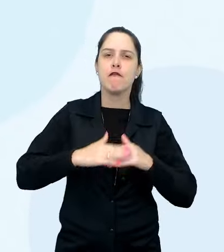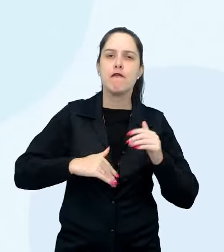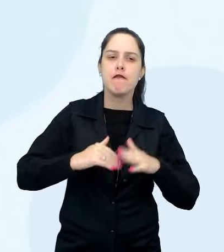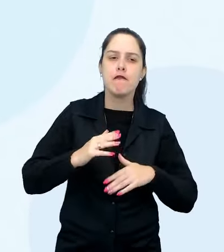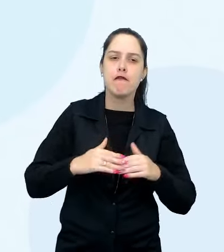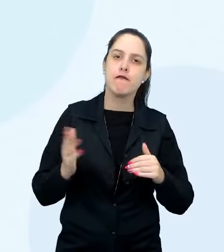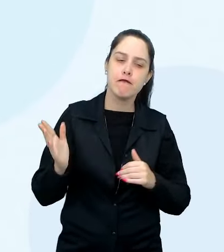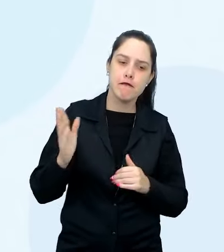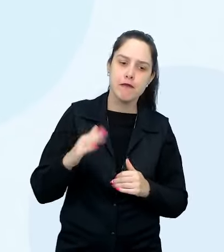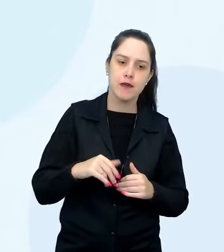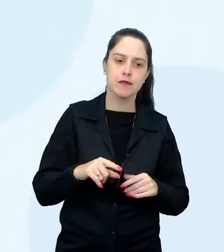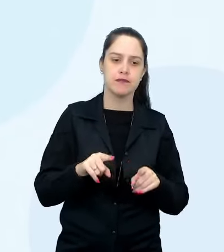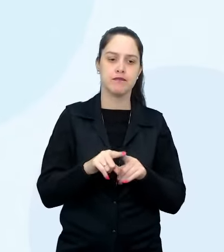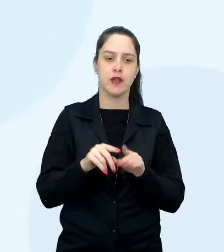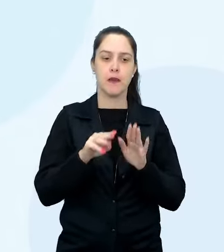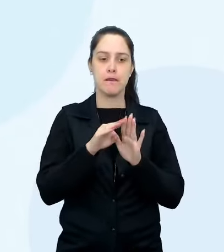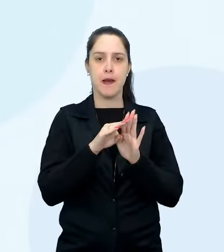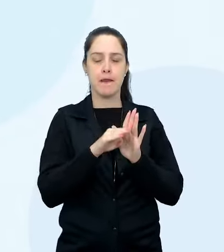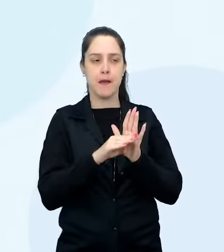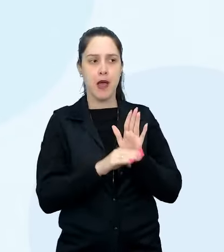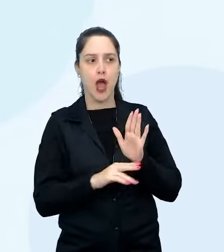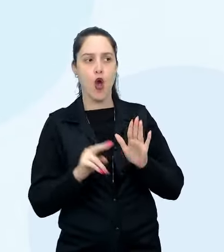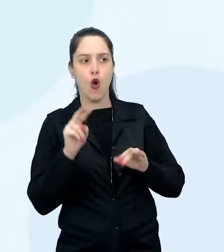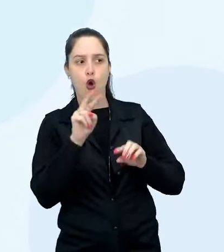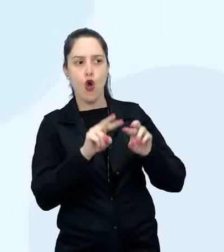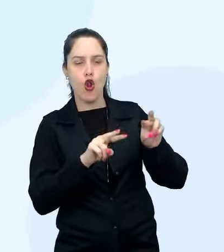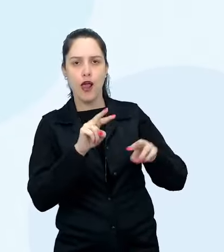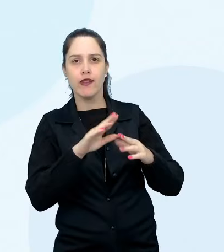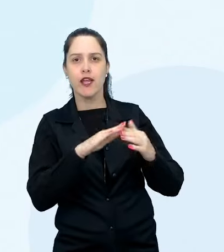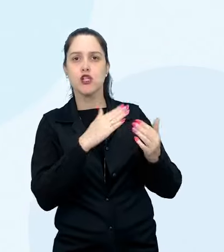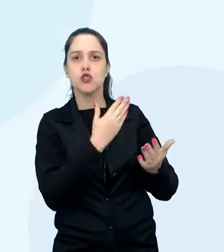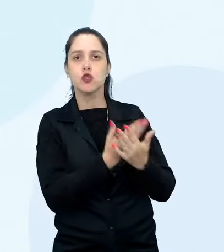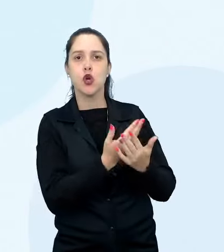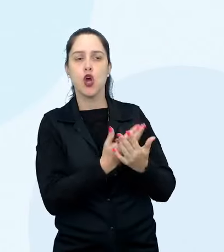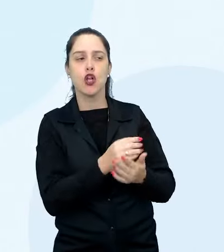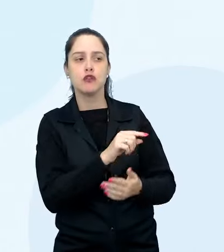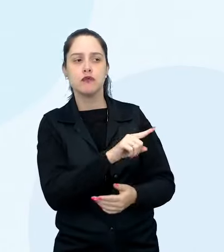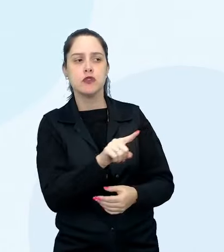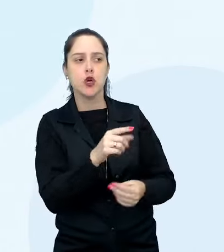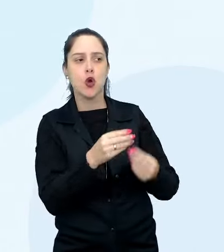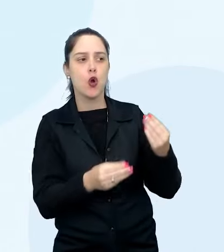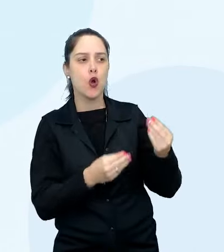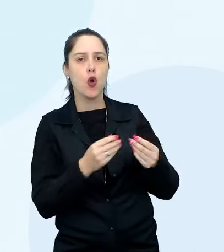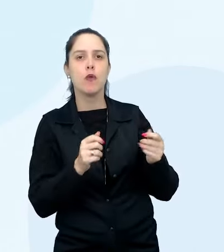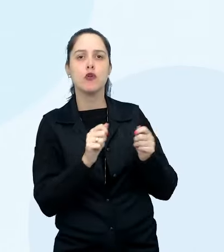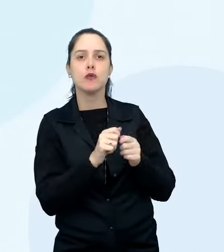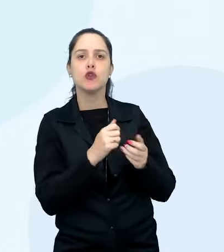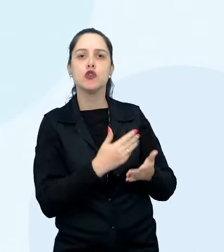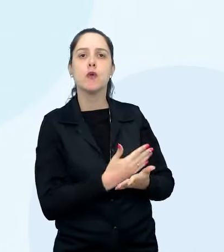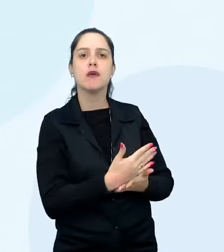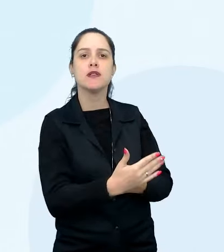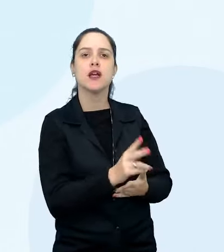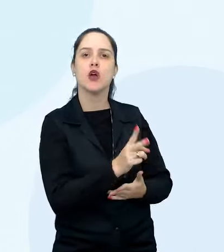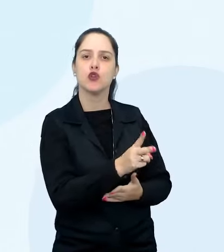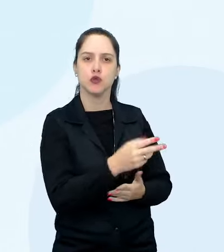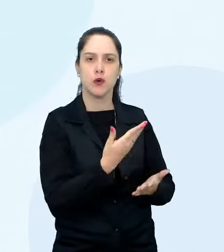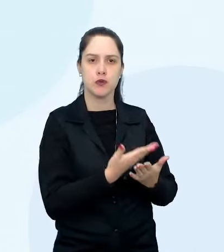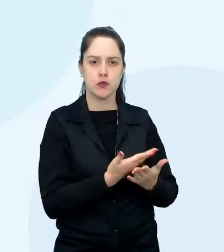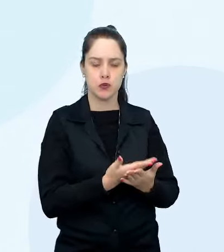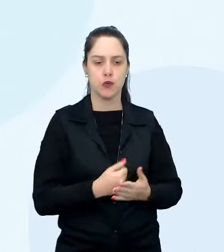o desdobramento que vocês vão olhar na escola de vocês, como que a gente pode conversar e continuar esses